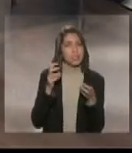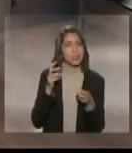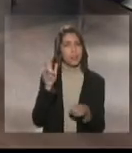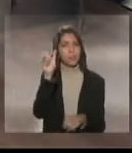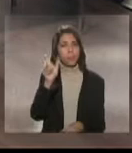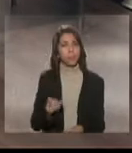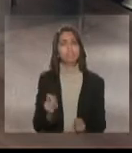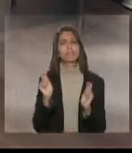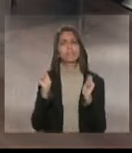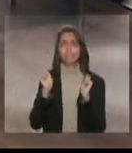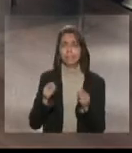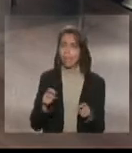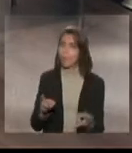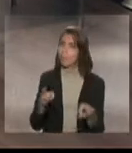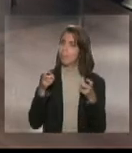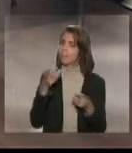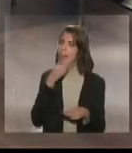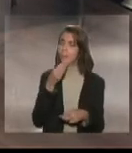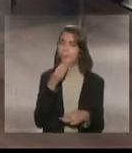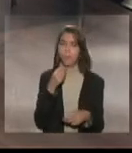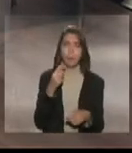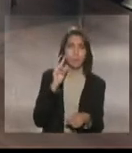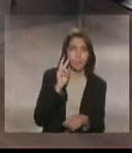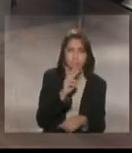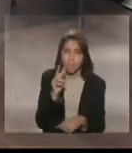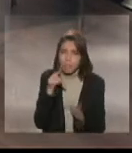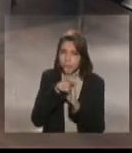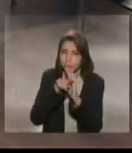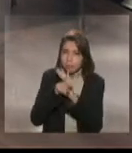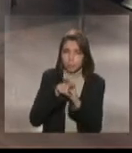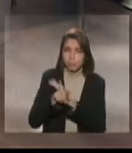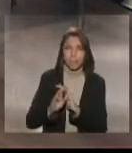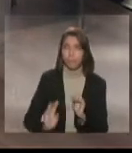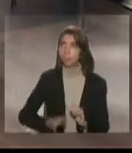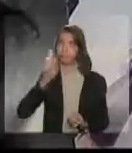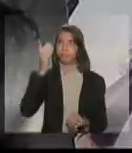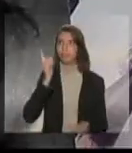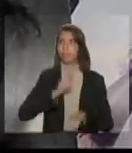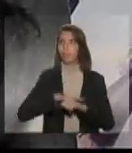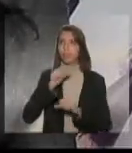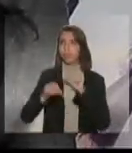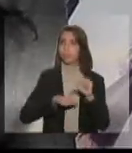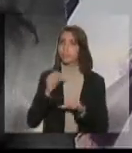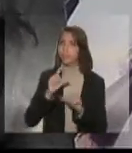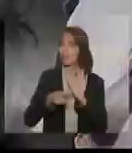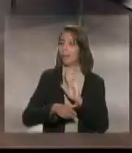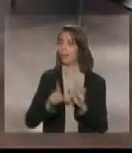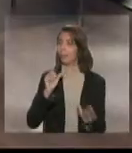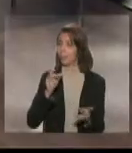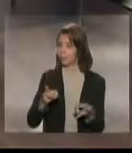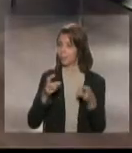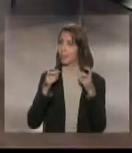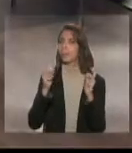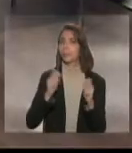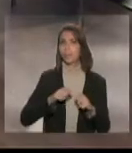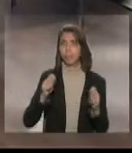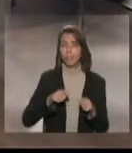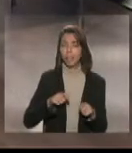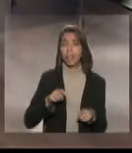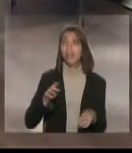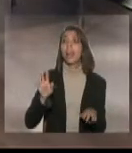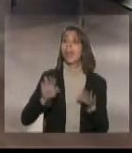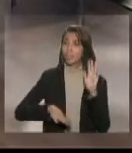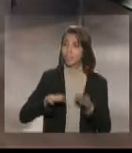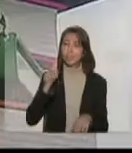estreia só porque têm sinais acontecer que com certeza nada acontece assim não em sim e é o índice de mulheres que tinha